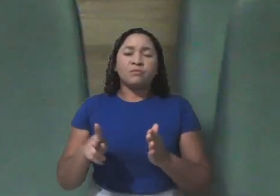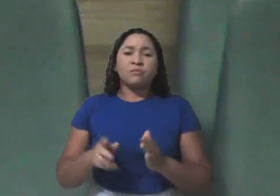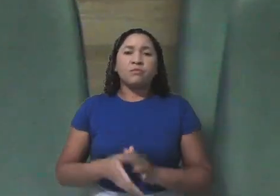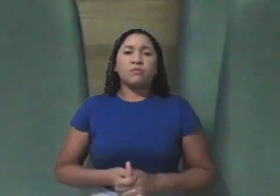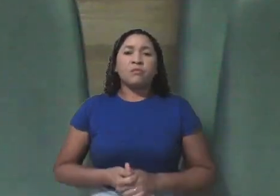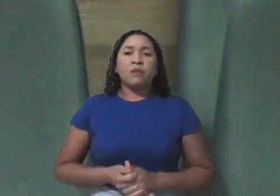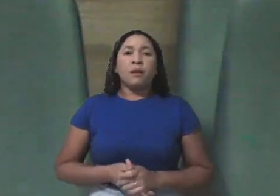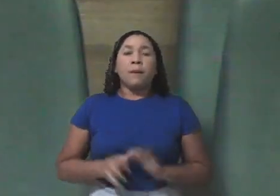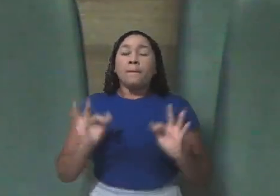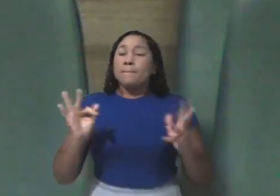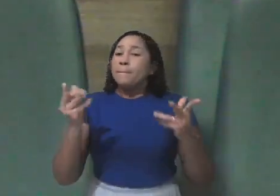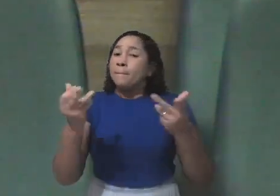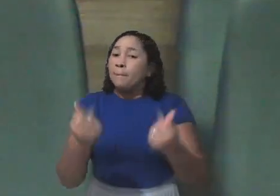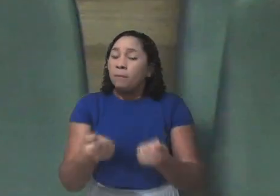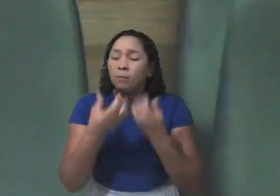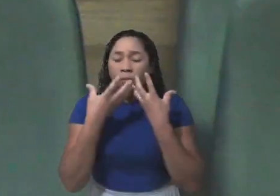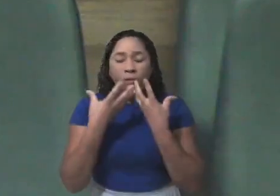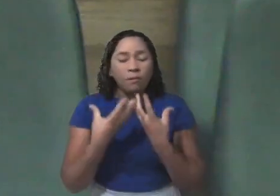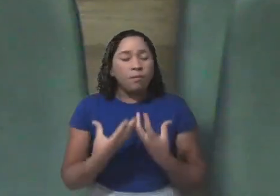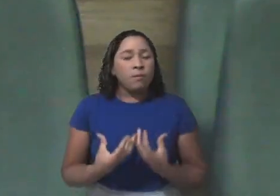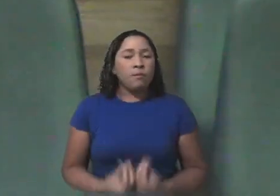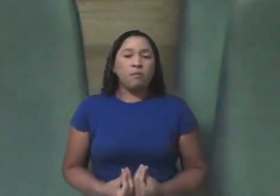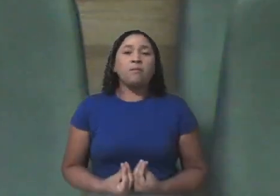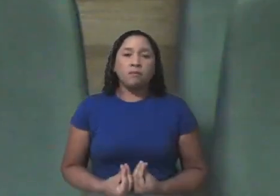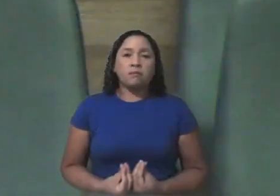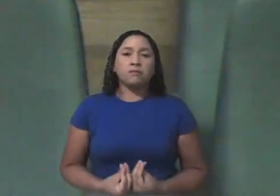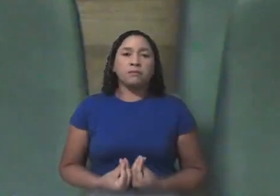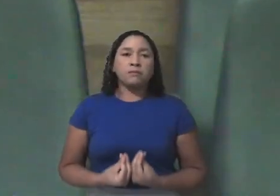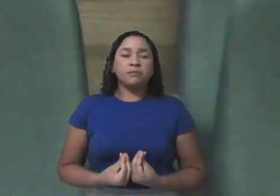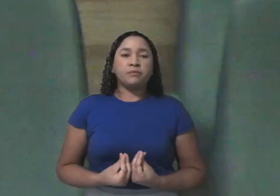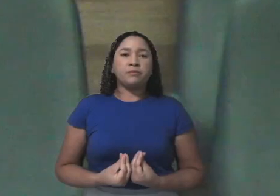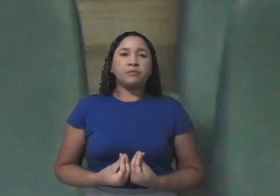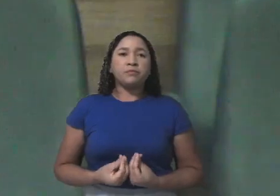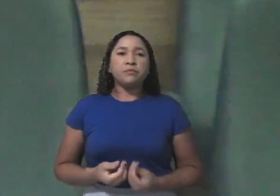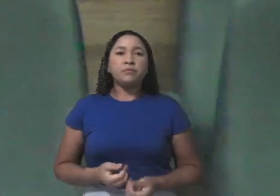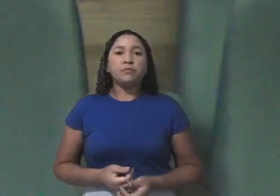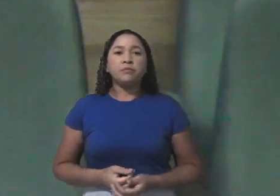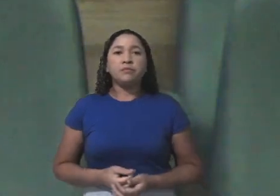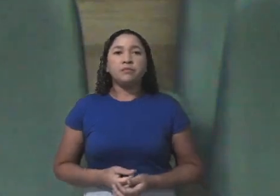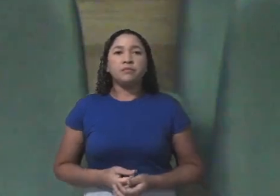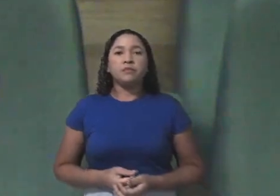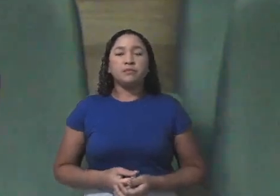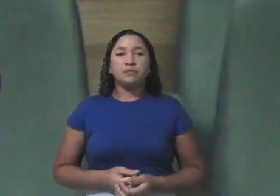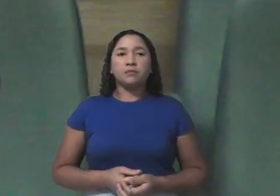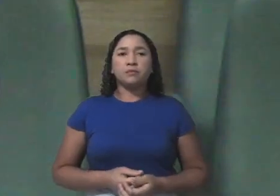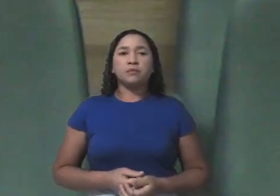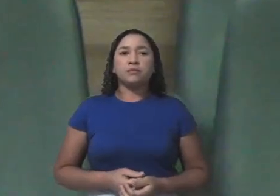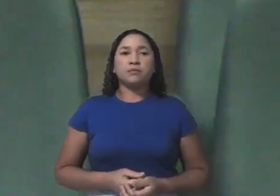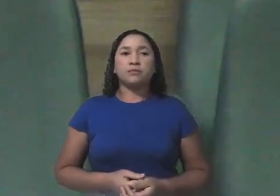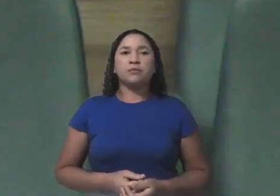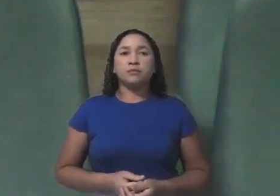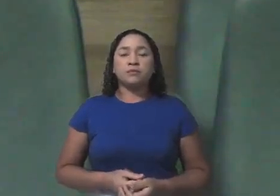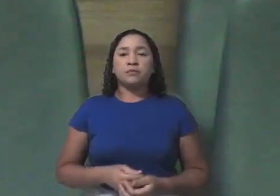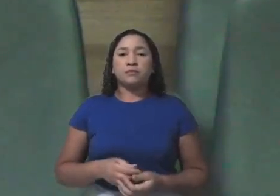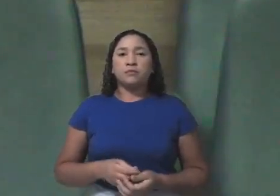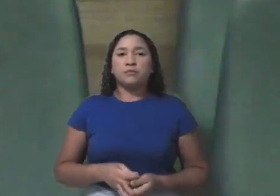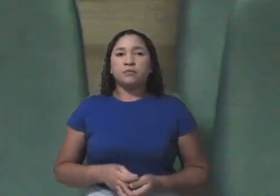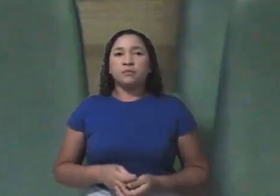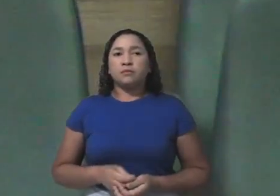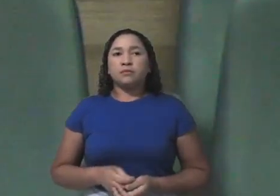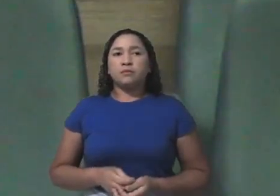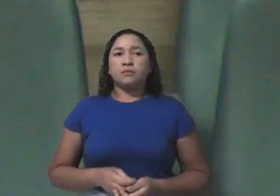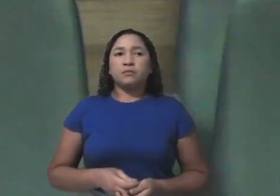quantos o receberam, deu-lhes o direito de, enxertados na oliveira verdadeira, serem